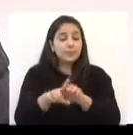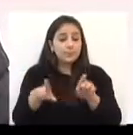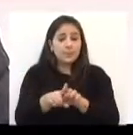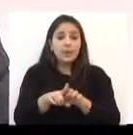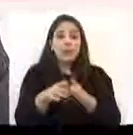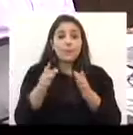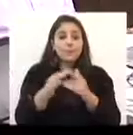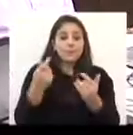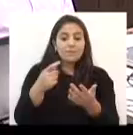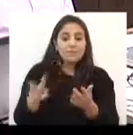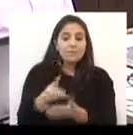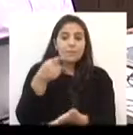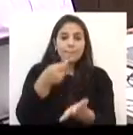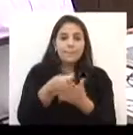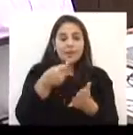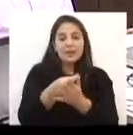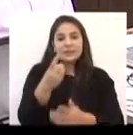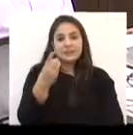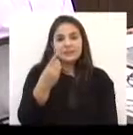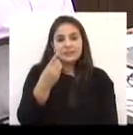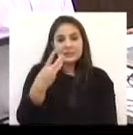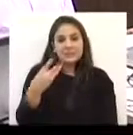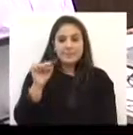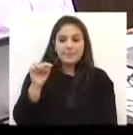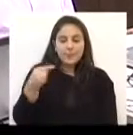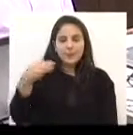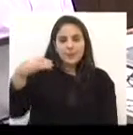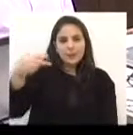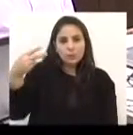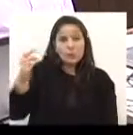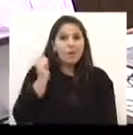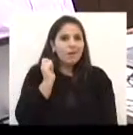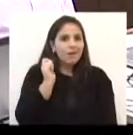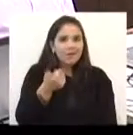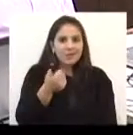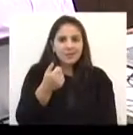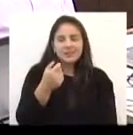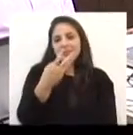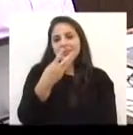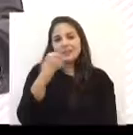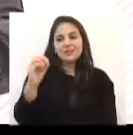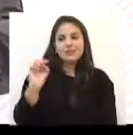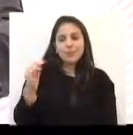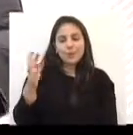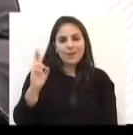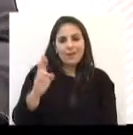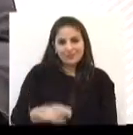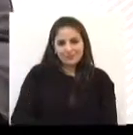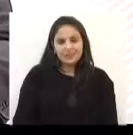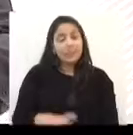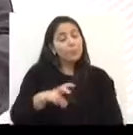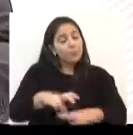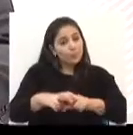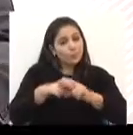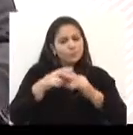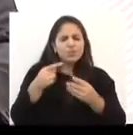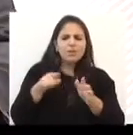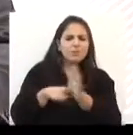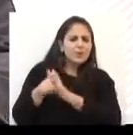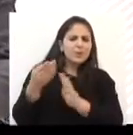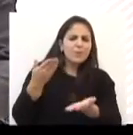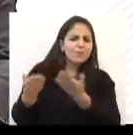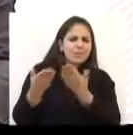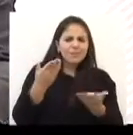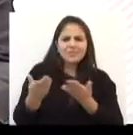valor pago por 13 mil metros quadrados foi de quase R$300 mil. Por isso, ele questiona a